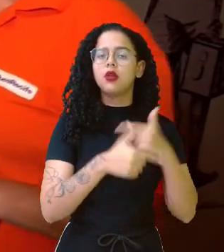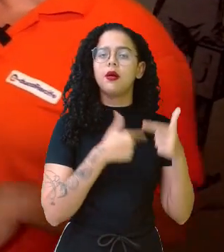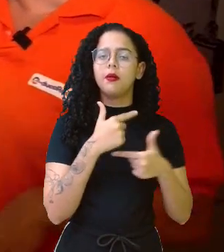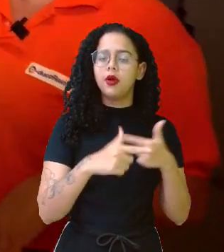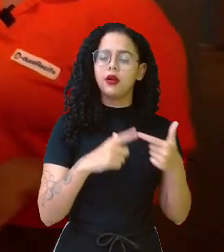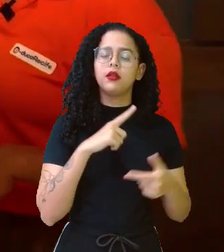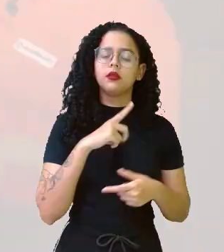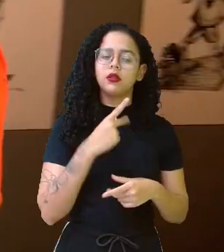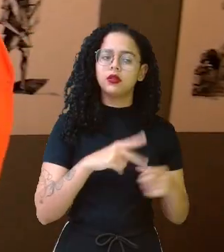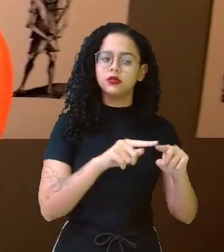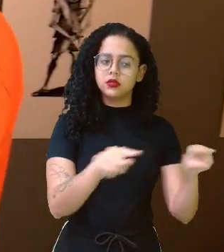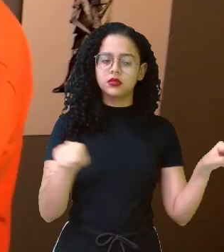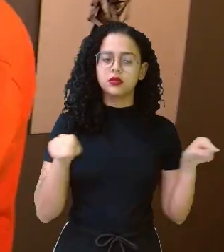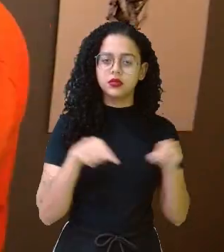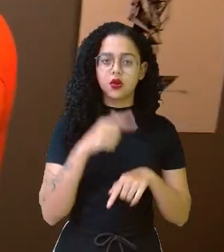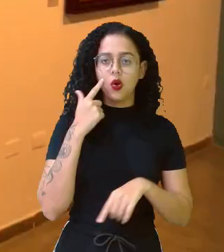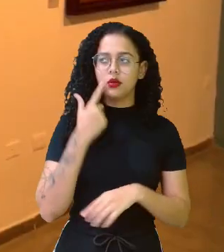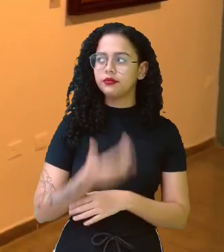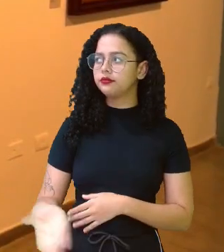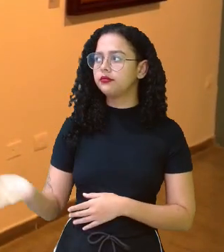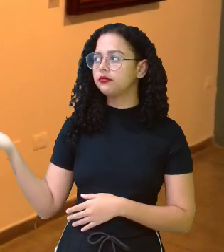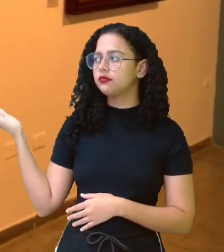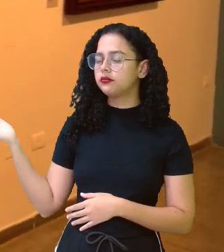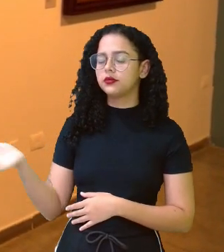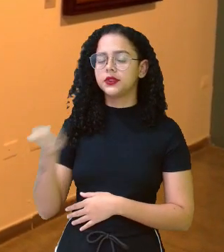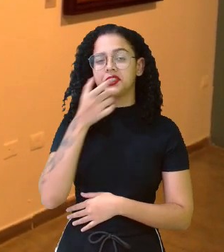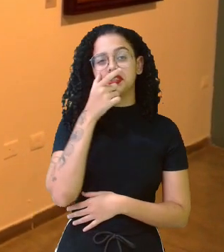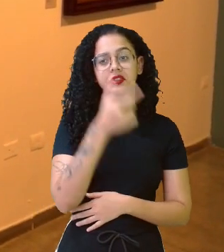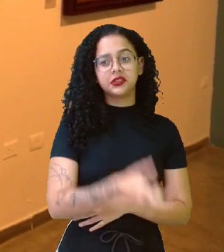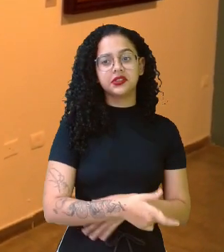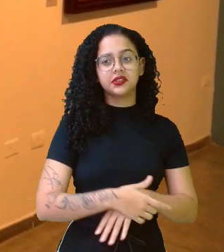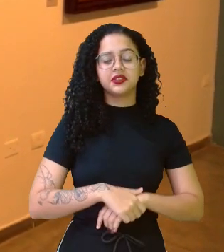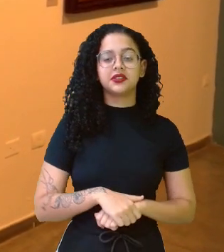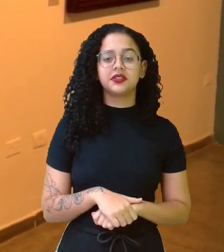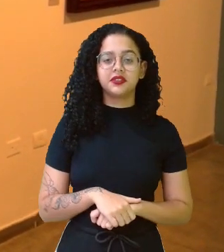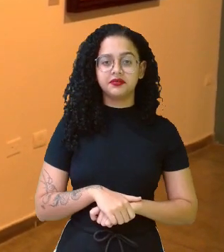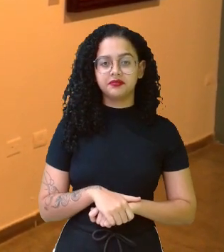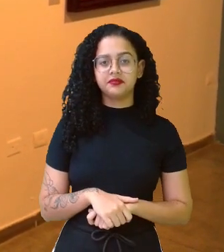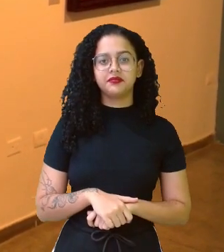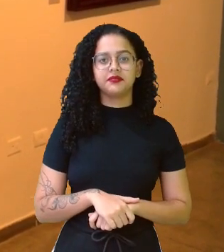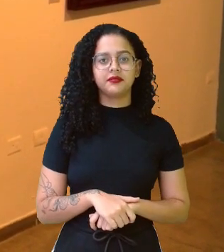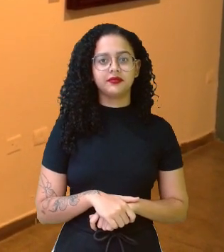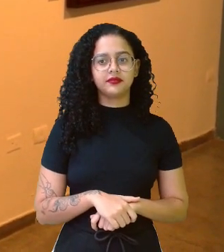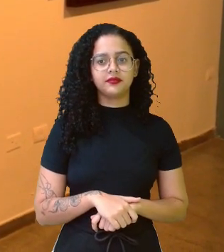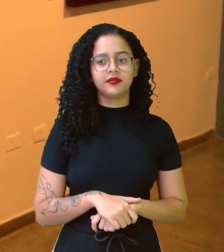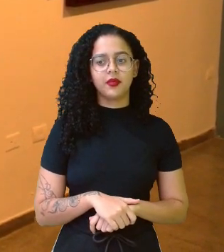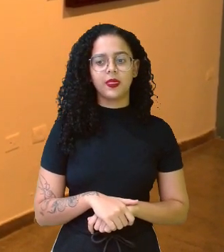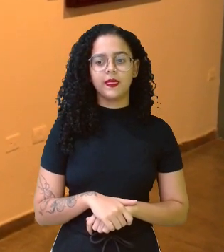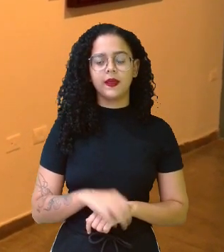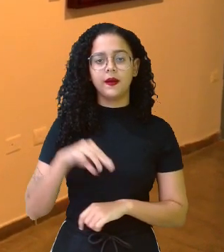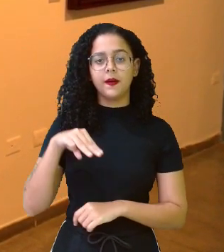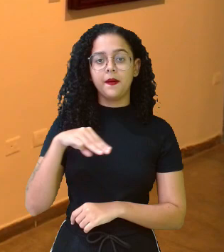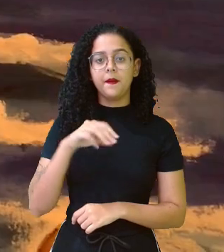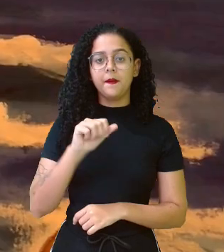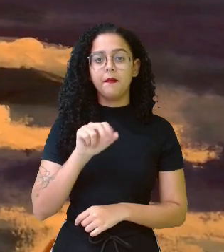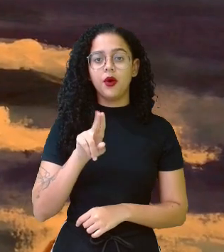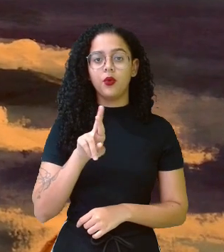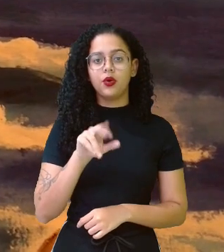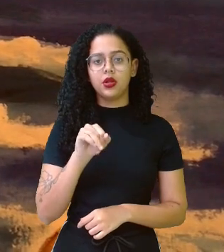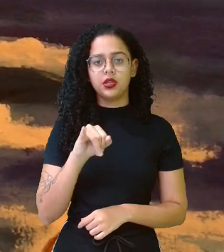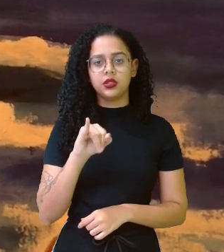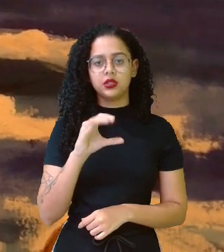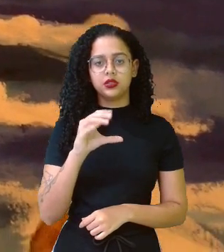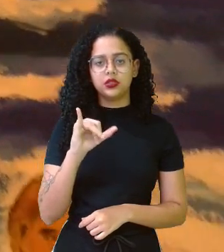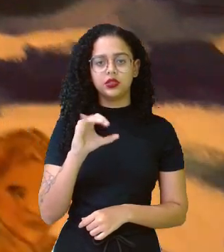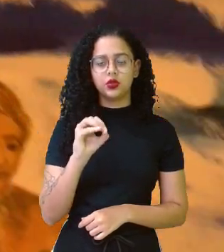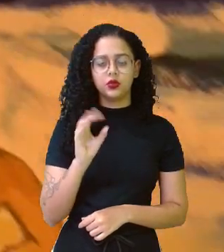nessa sala. Olha que trabalho interessante, né? Esse é de Maurício quem? Arraes. Maurício Arraes. Aqui o